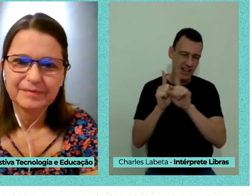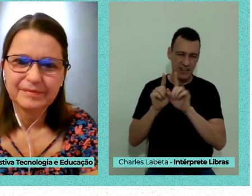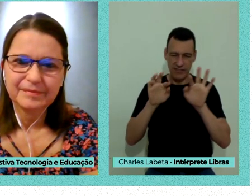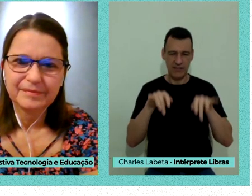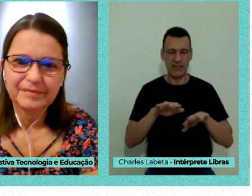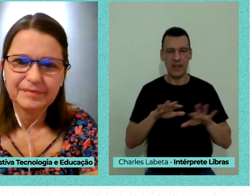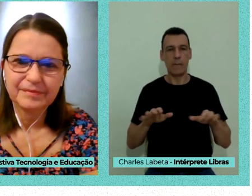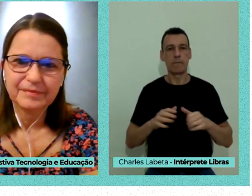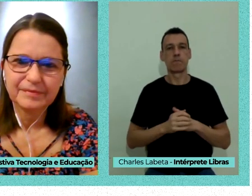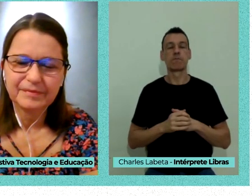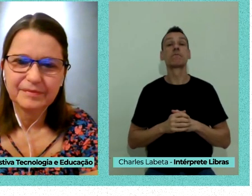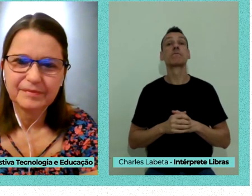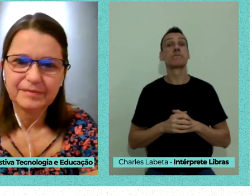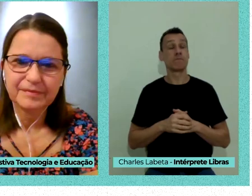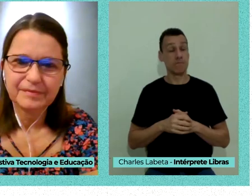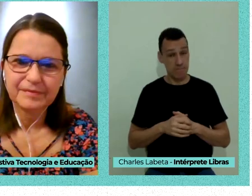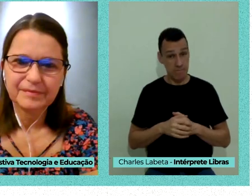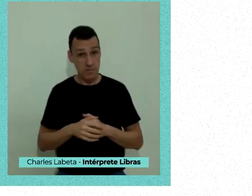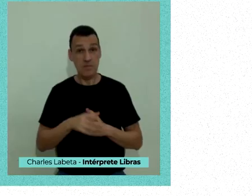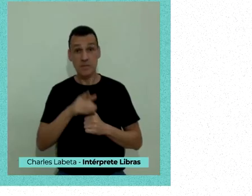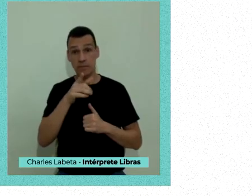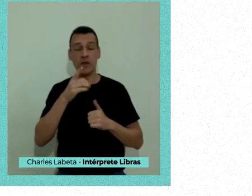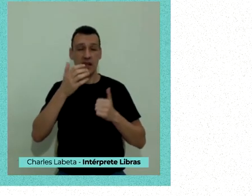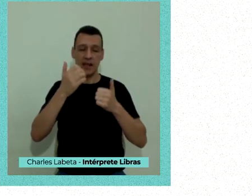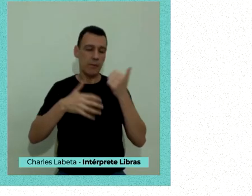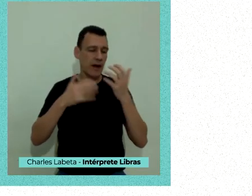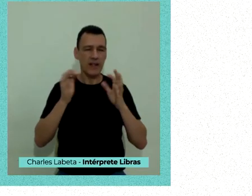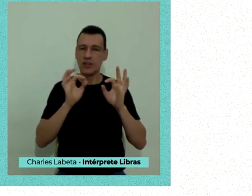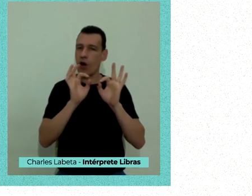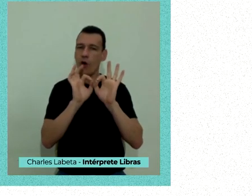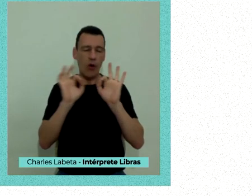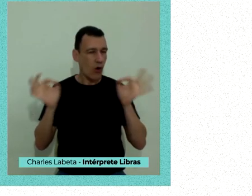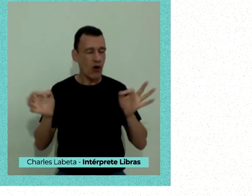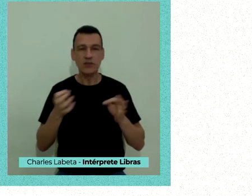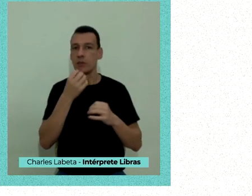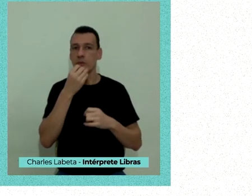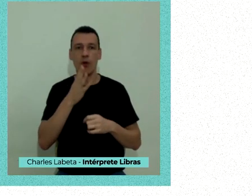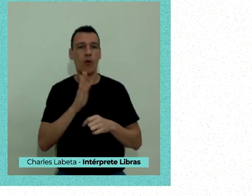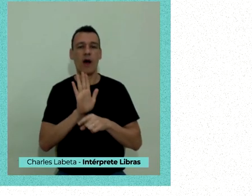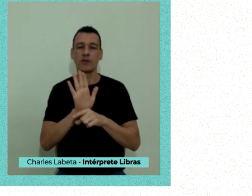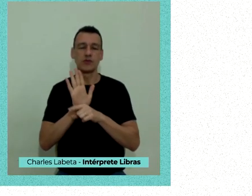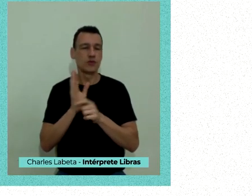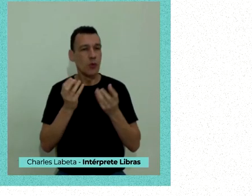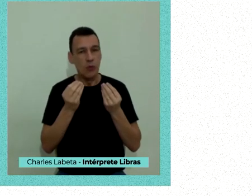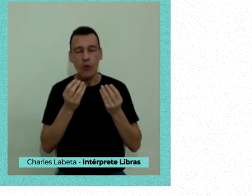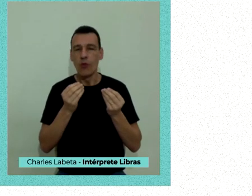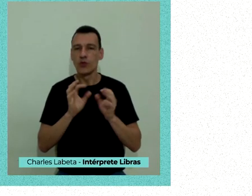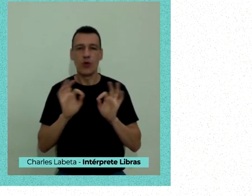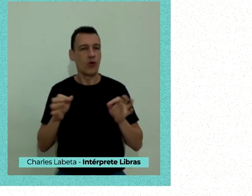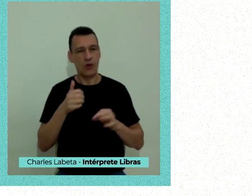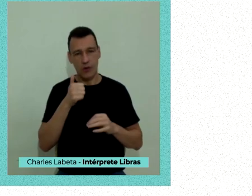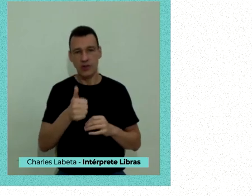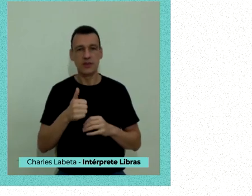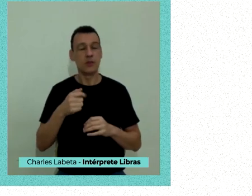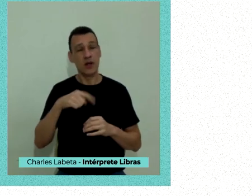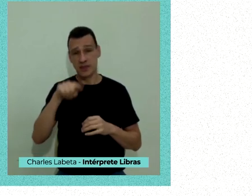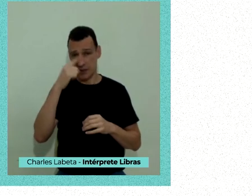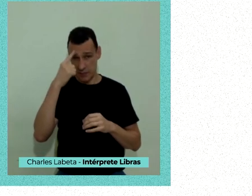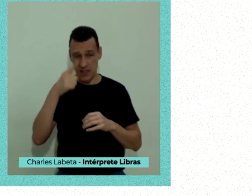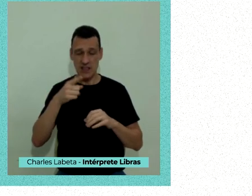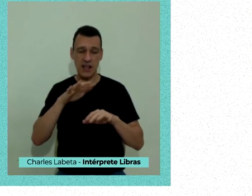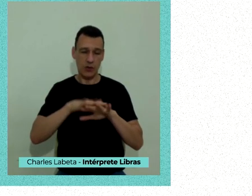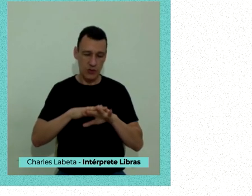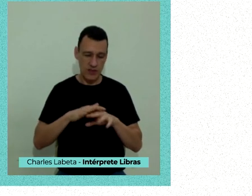Sim, o debate foi proveitoso, importante. A gente pensar na inclusão, pensar em